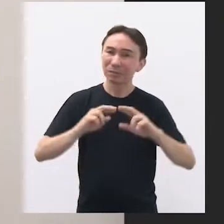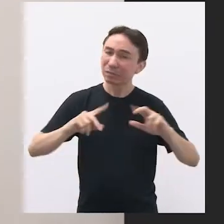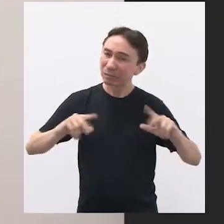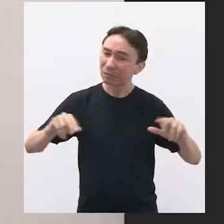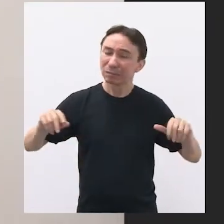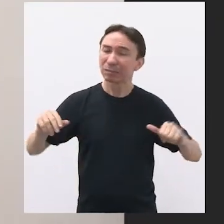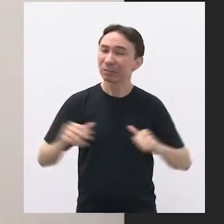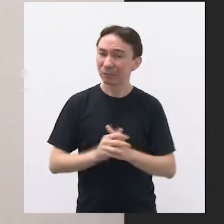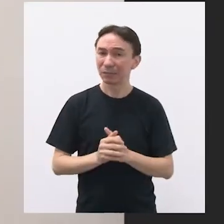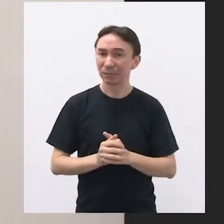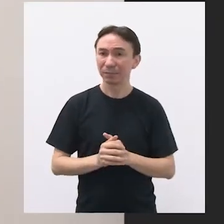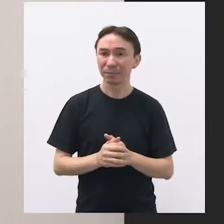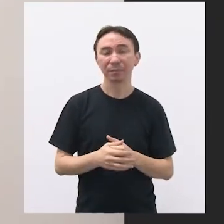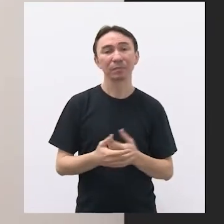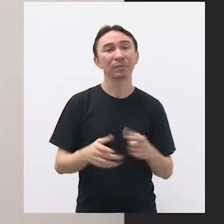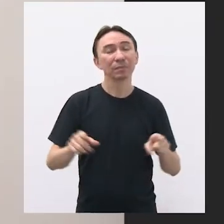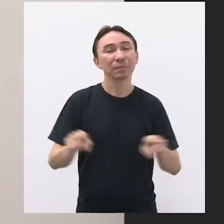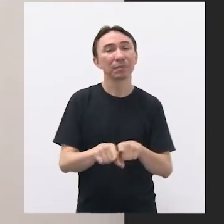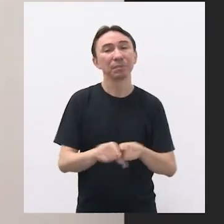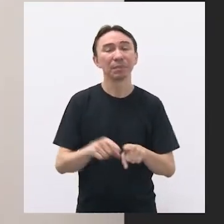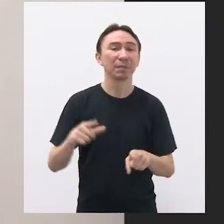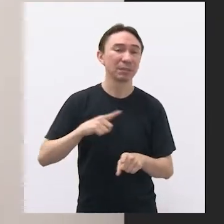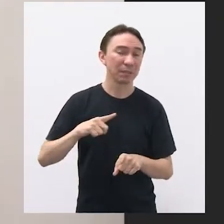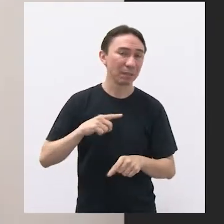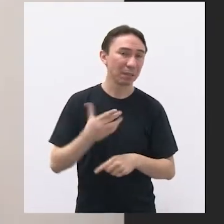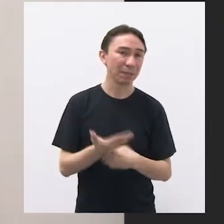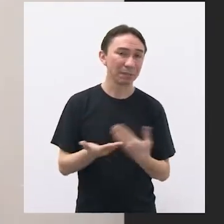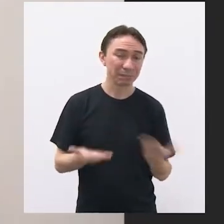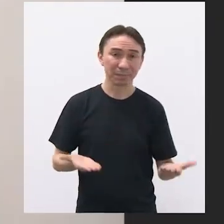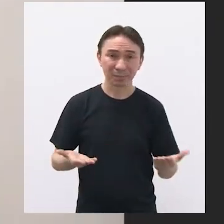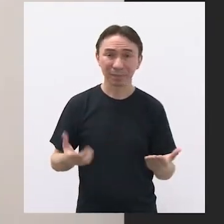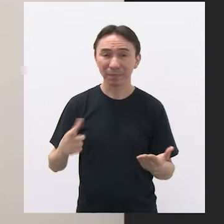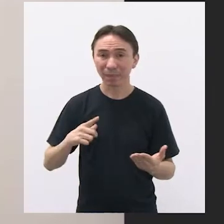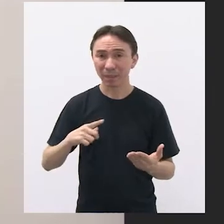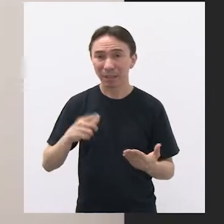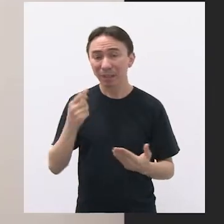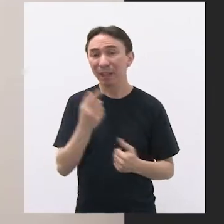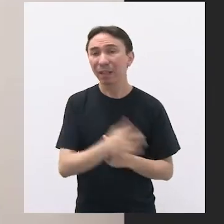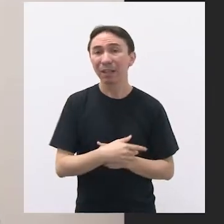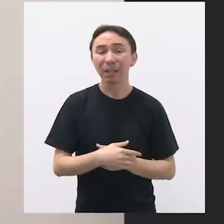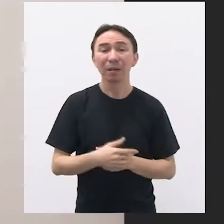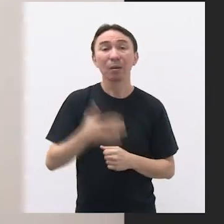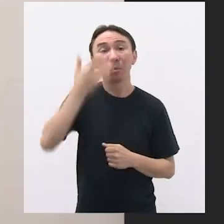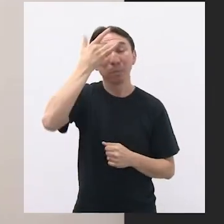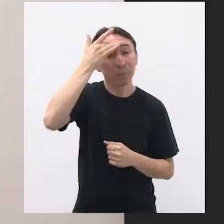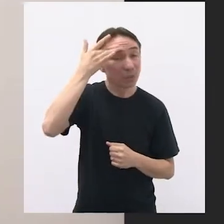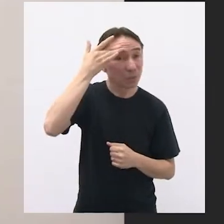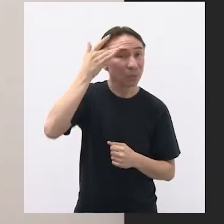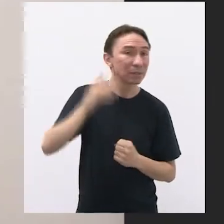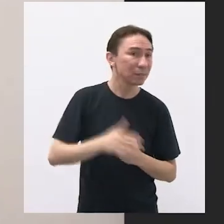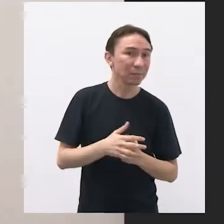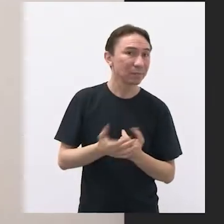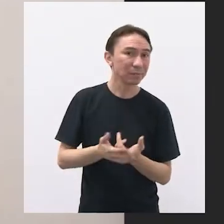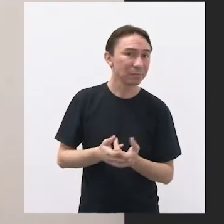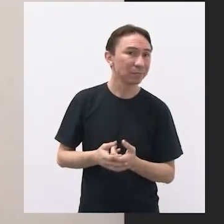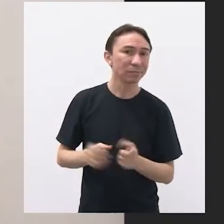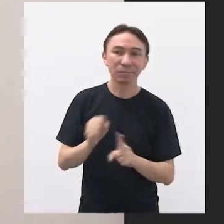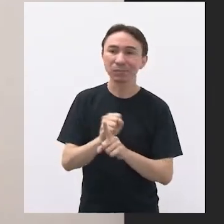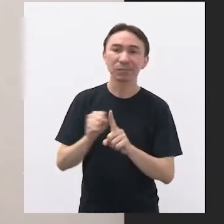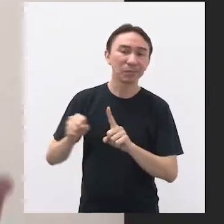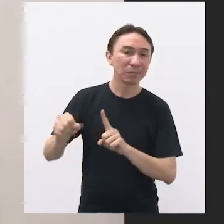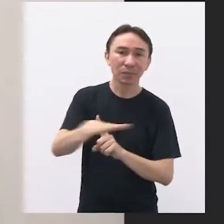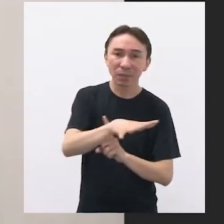temos a expressão de gênero, ou seja, como essa pessoa ela se expressa socialmente. Ela pode se expressar